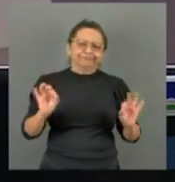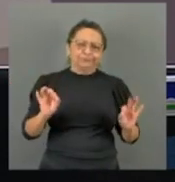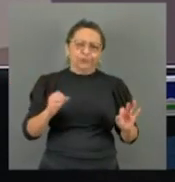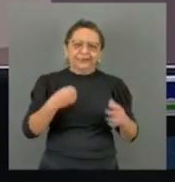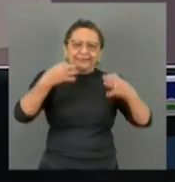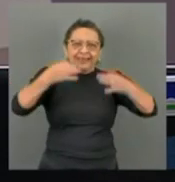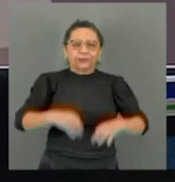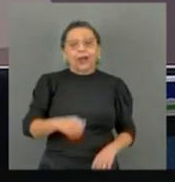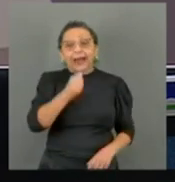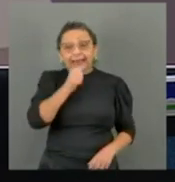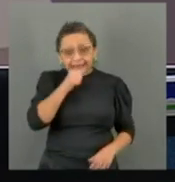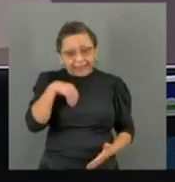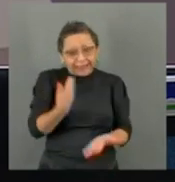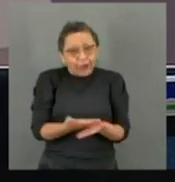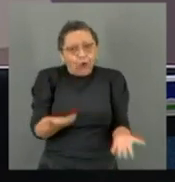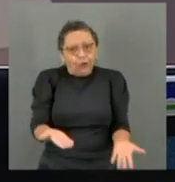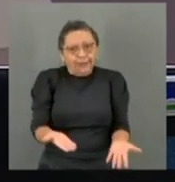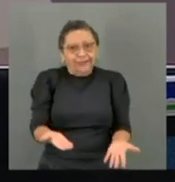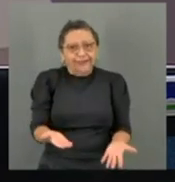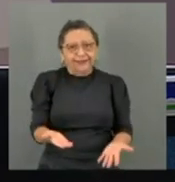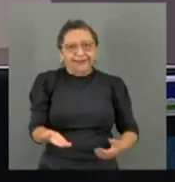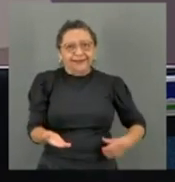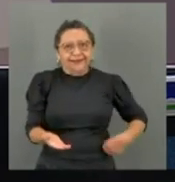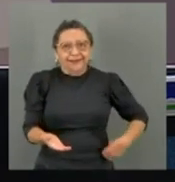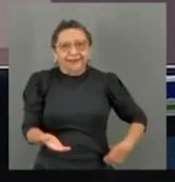Ainda sou.